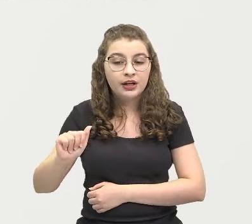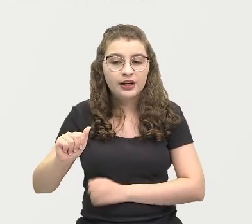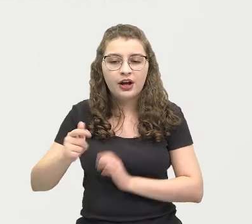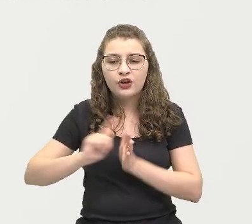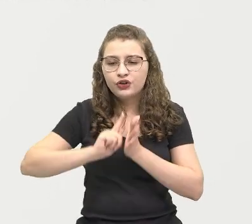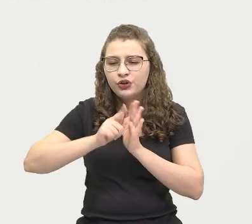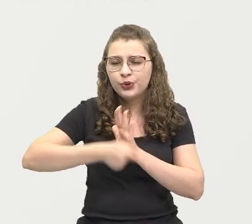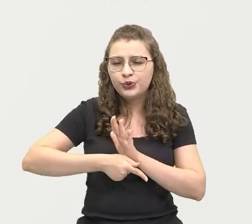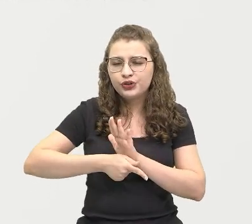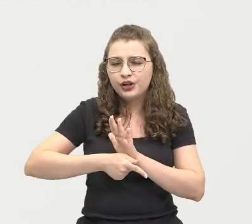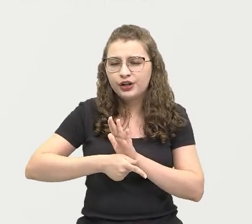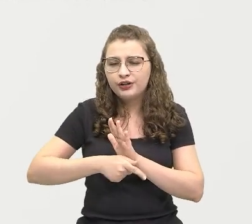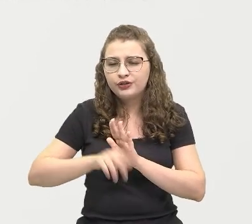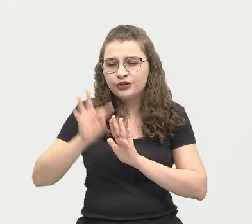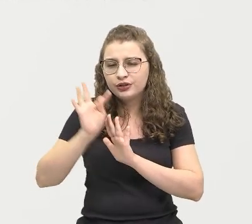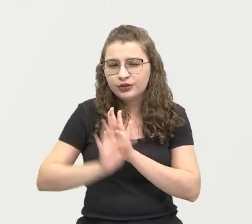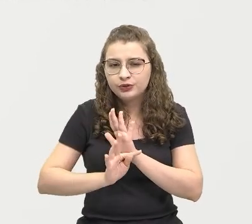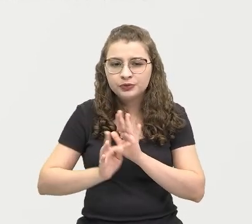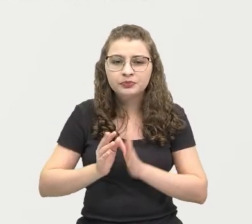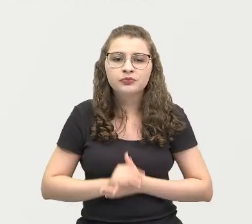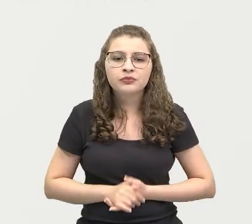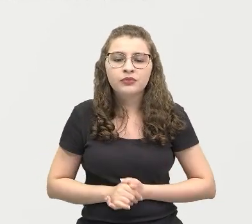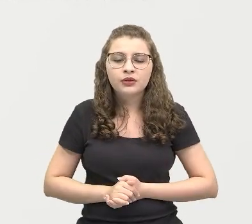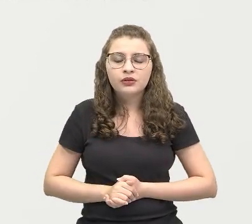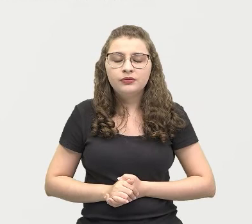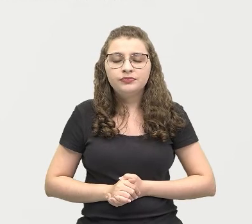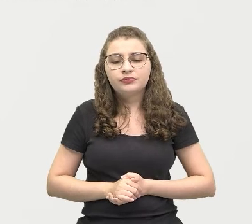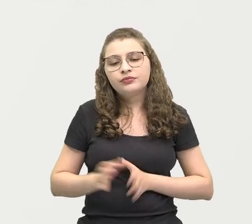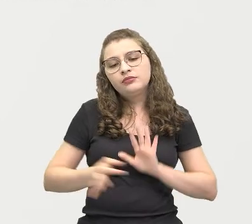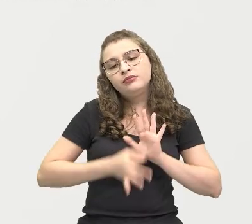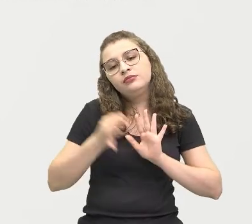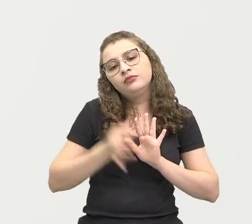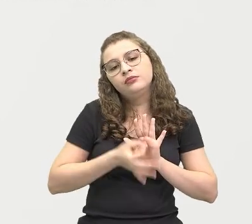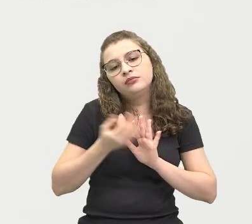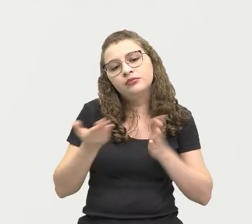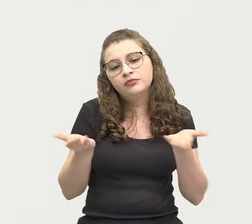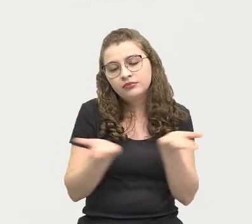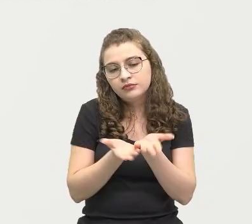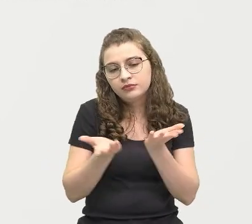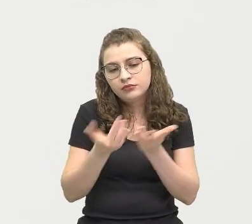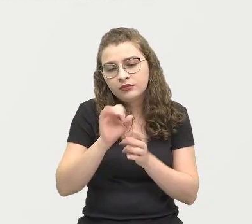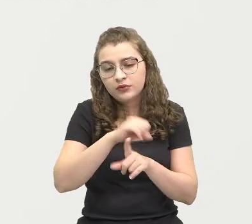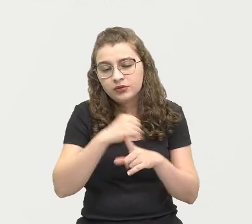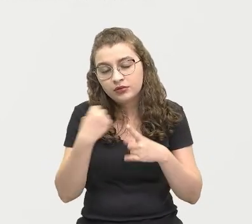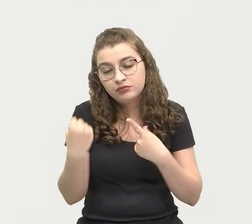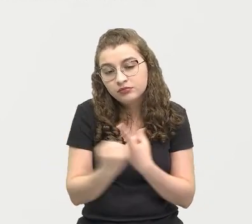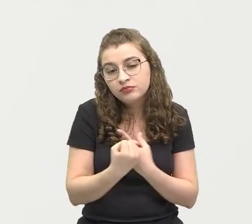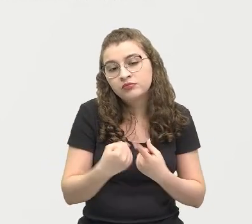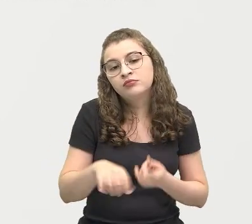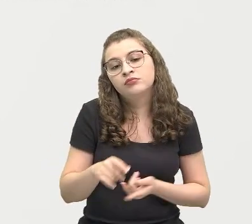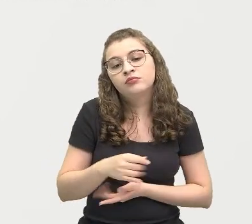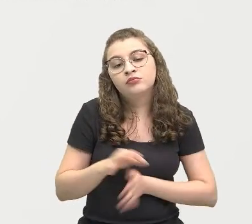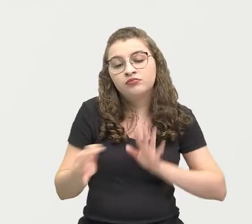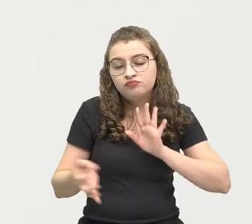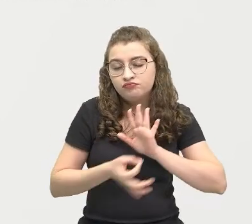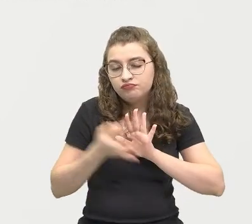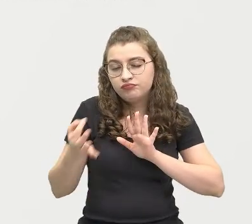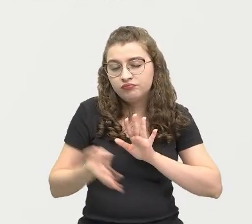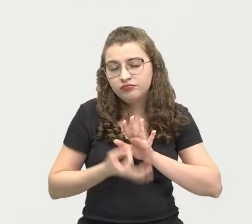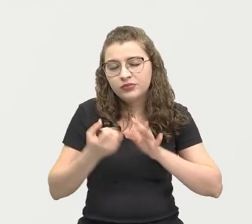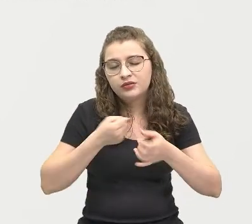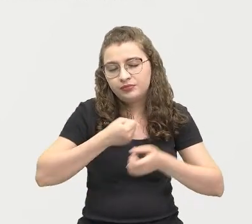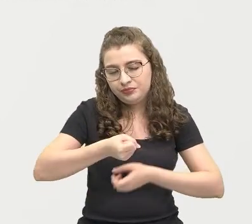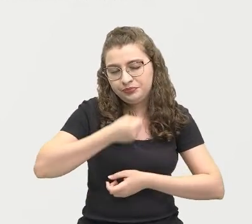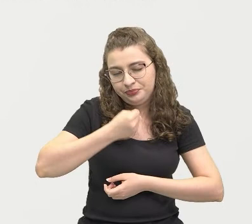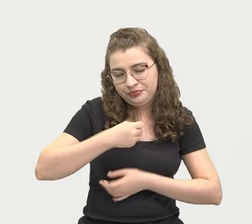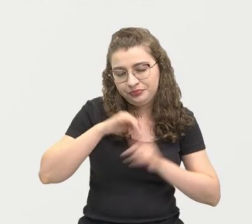subúrbio carioca, ele vai criticar a situação do povo também, gênero que exercitava como jornalista